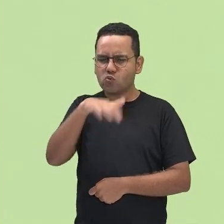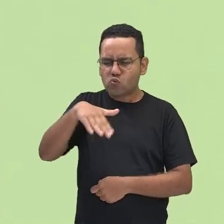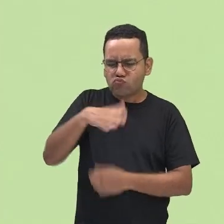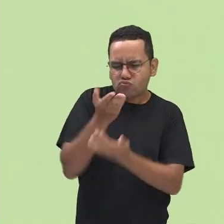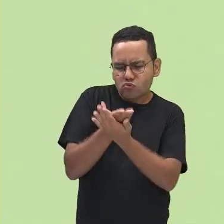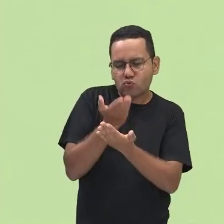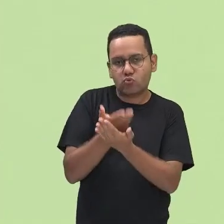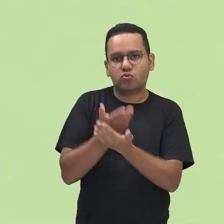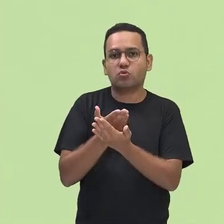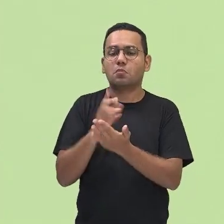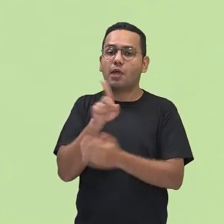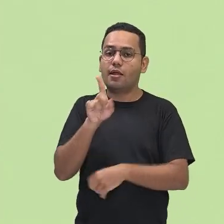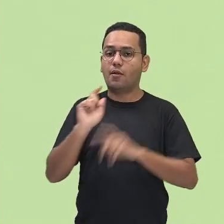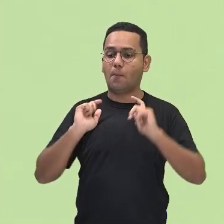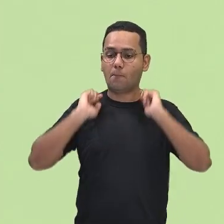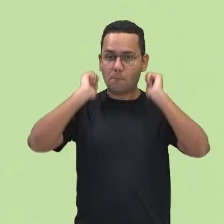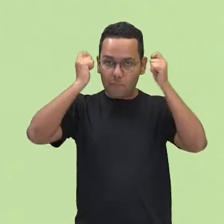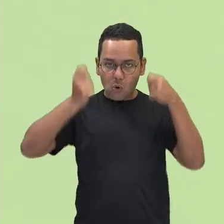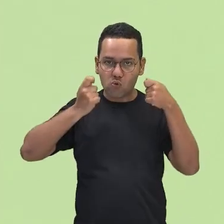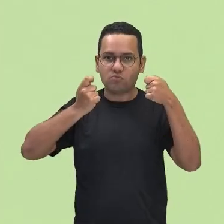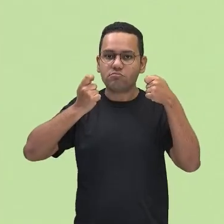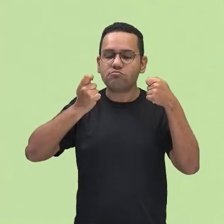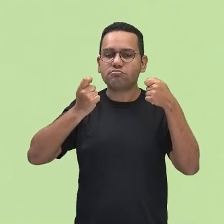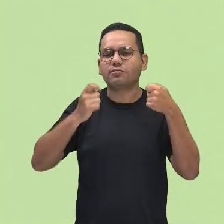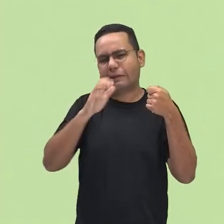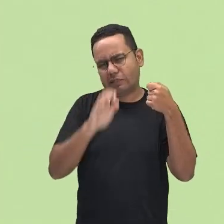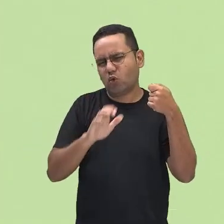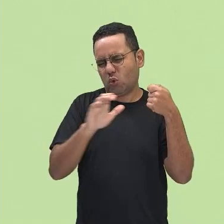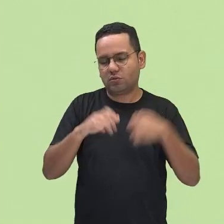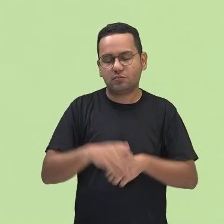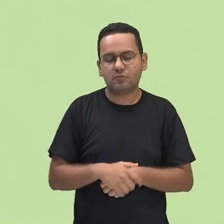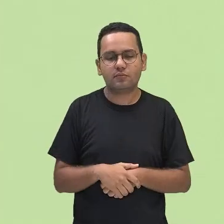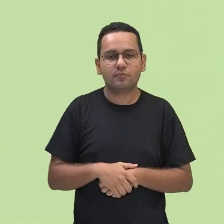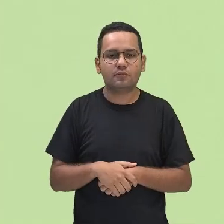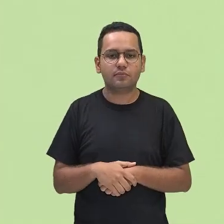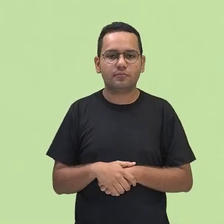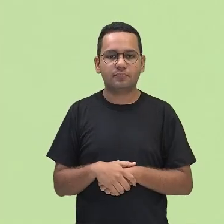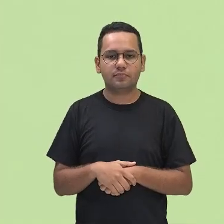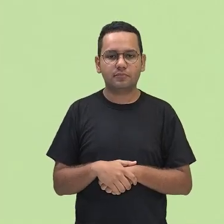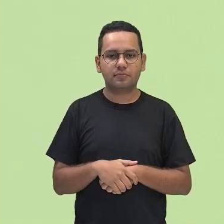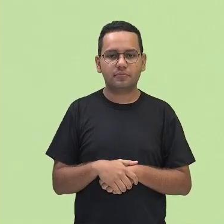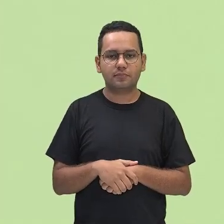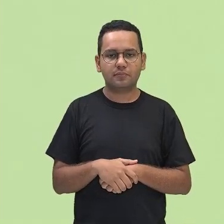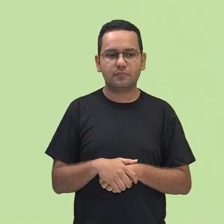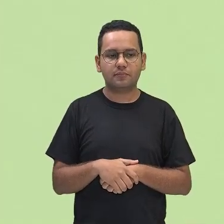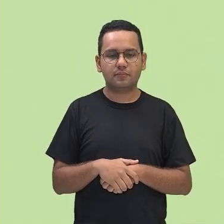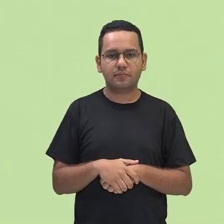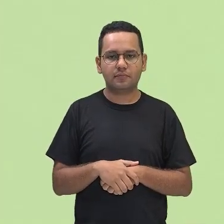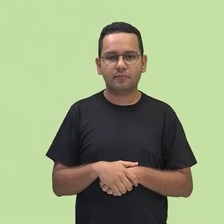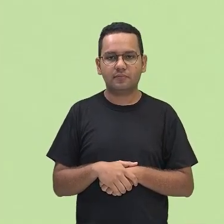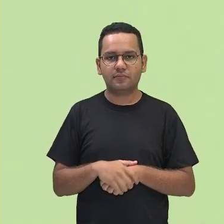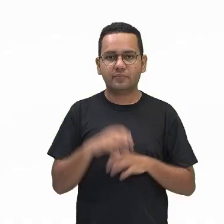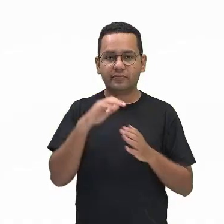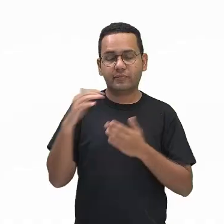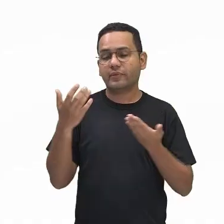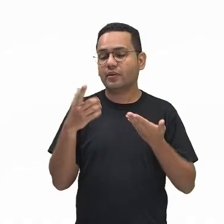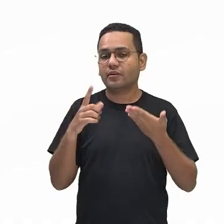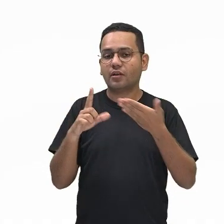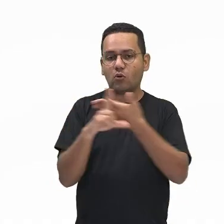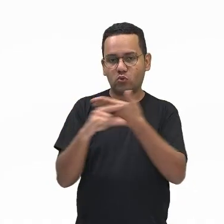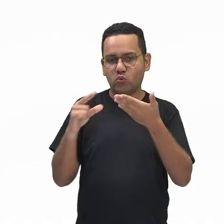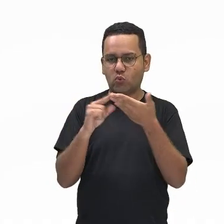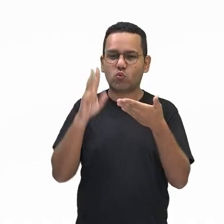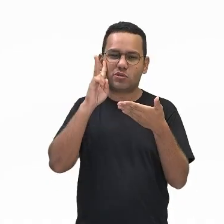era um monge, mas a sua curiosidade levou ele a descobrir várias coisas. Então, vamos recapitular aí sobre Mendel. Olha